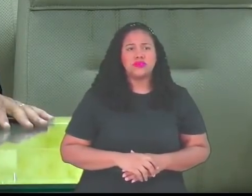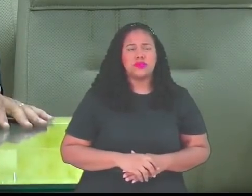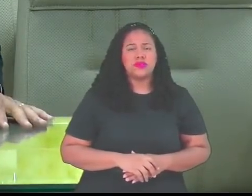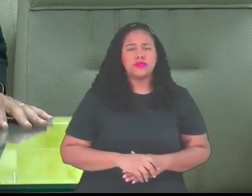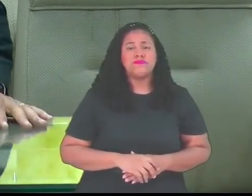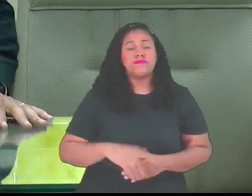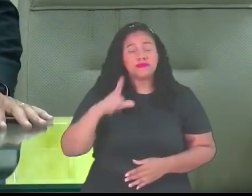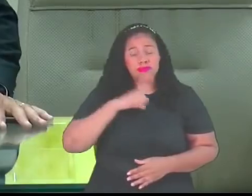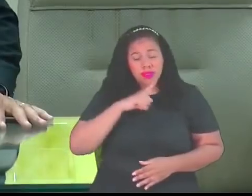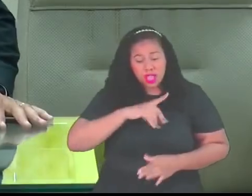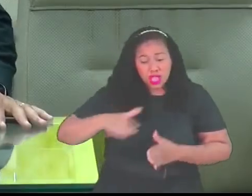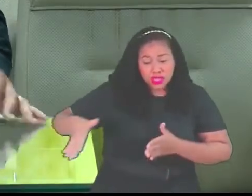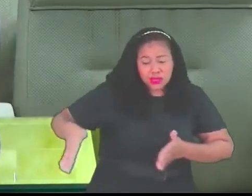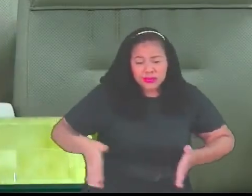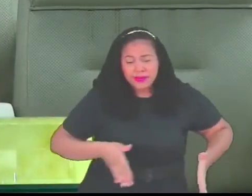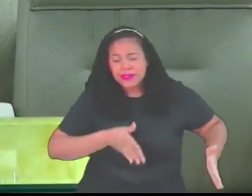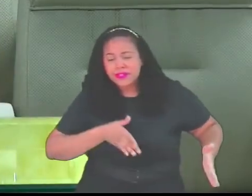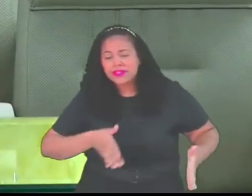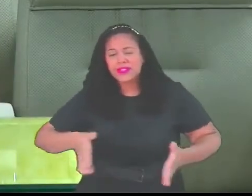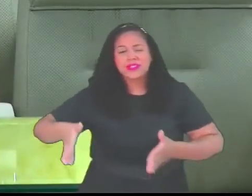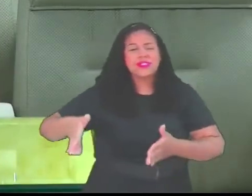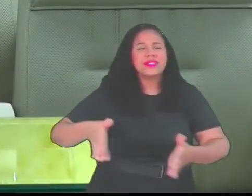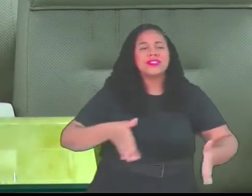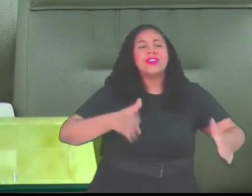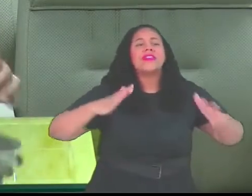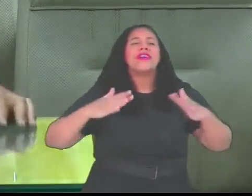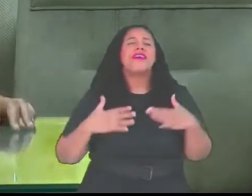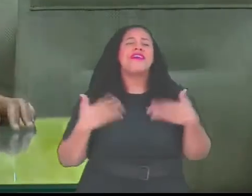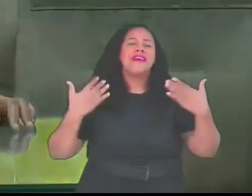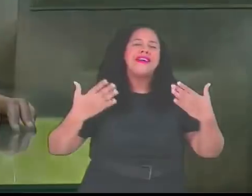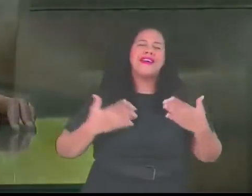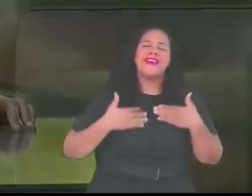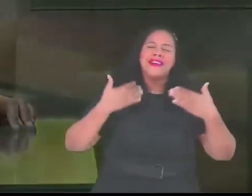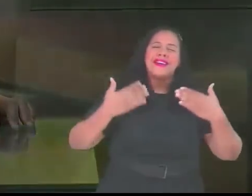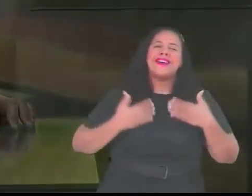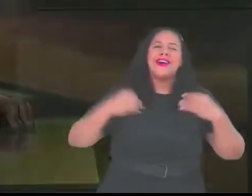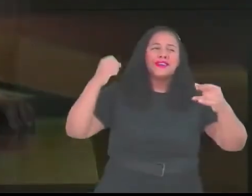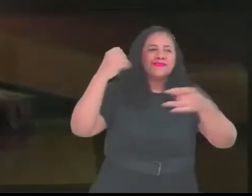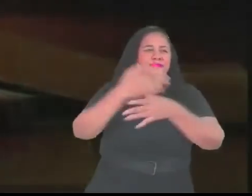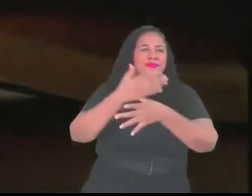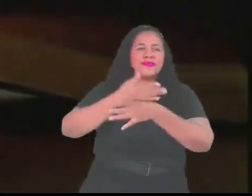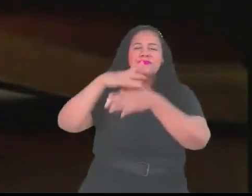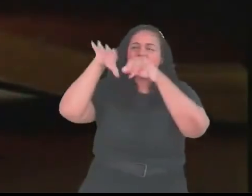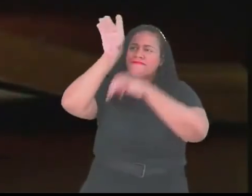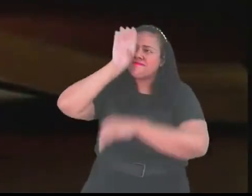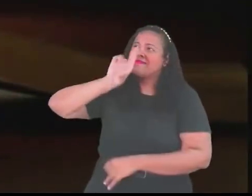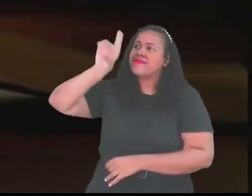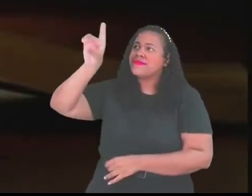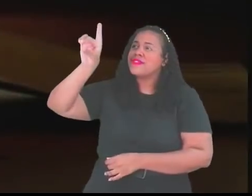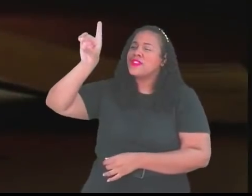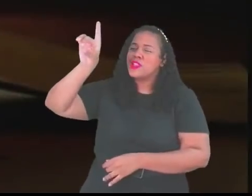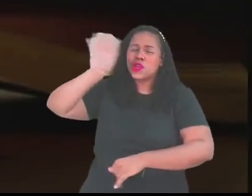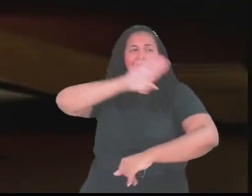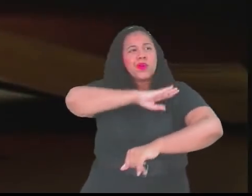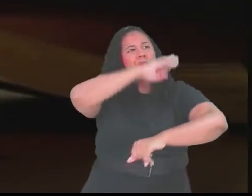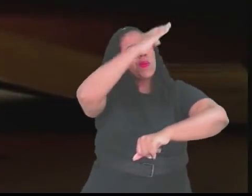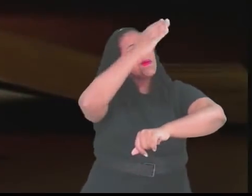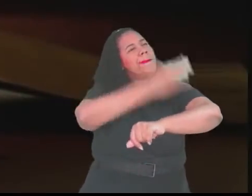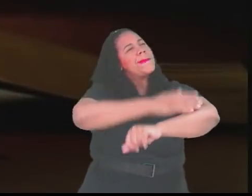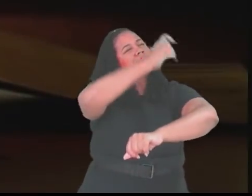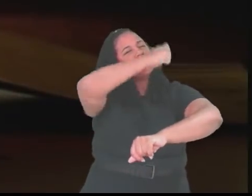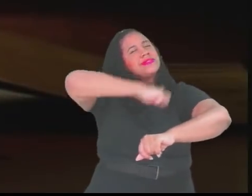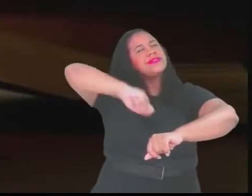Há um rio cujas correntes alegram a cidade de Deus, o santuário das moradas